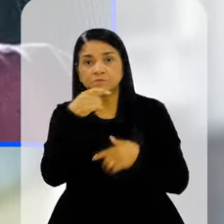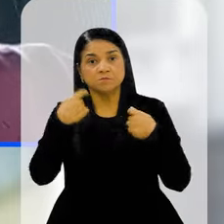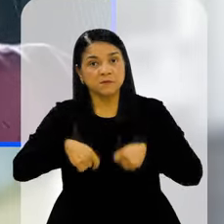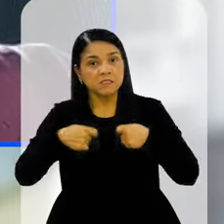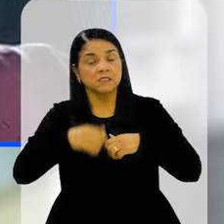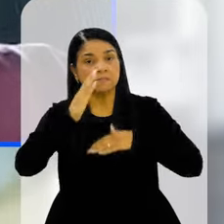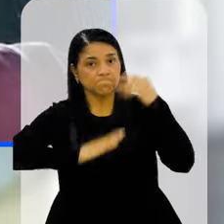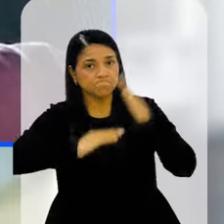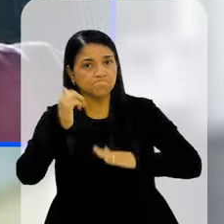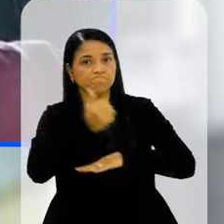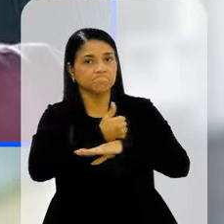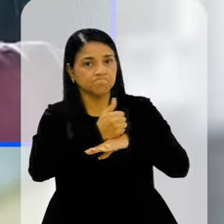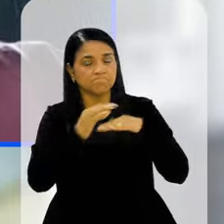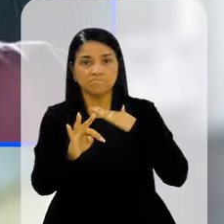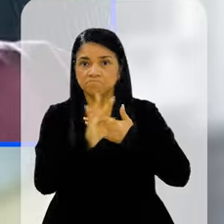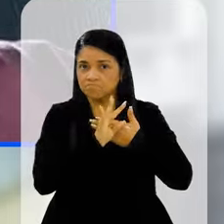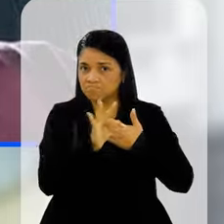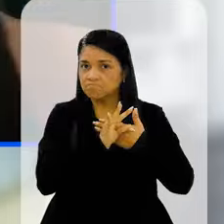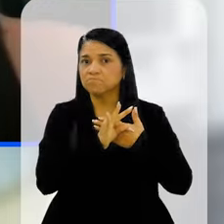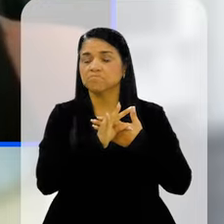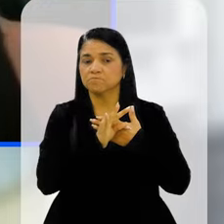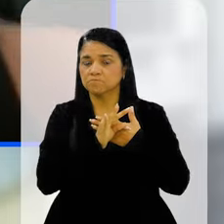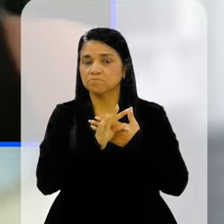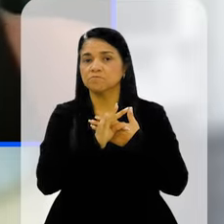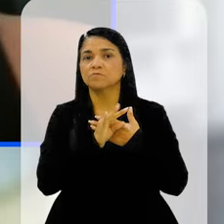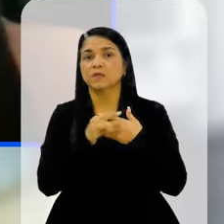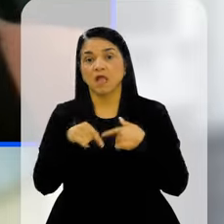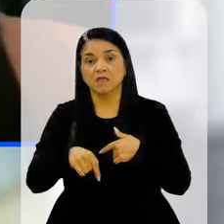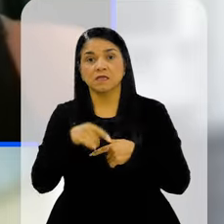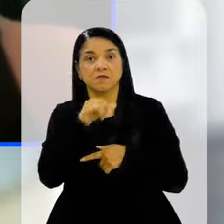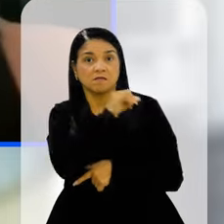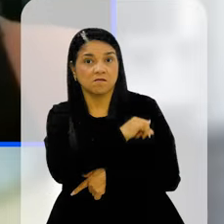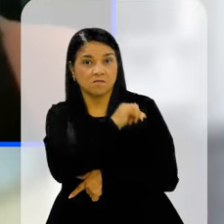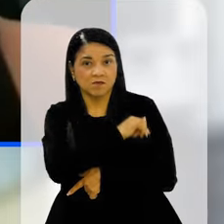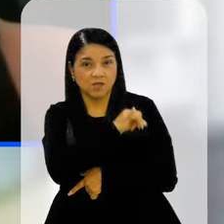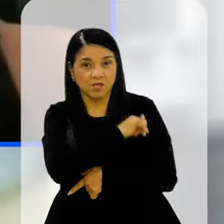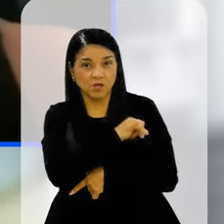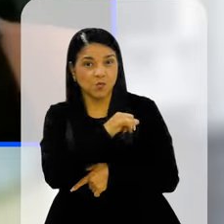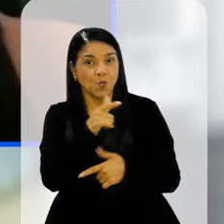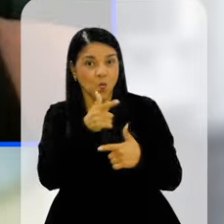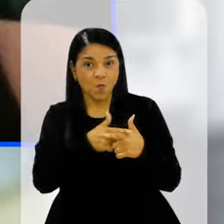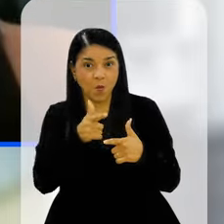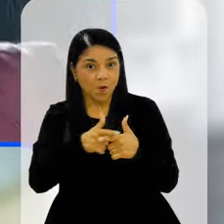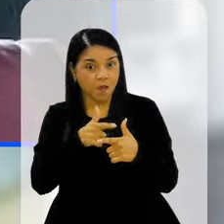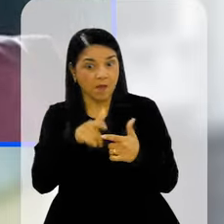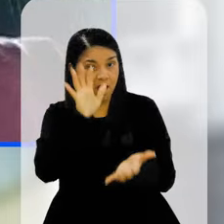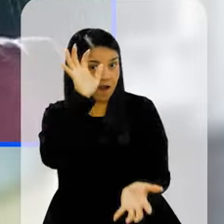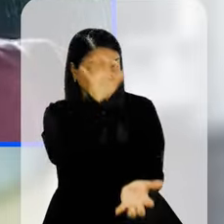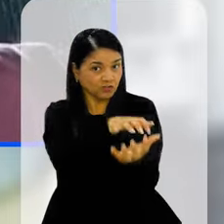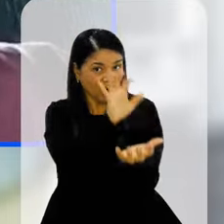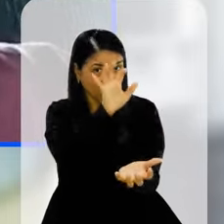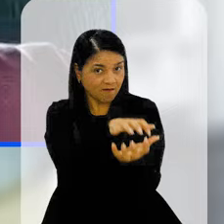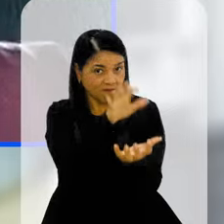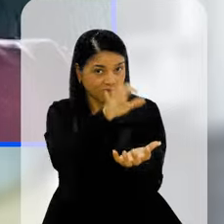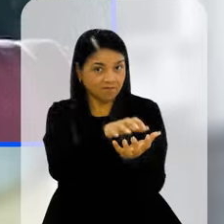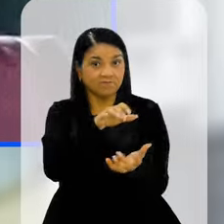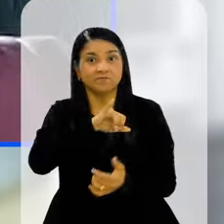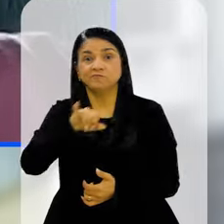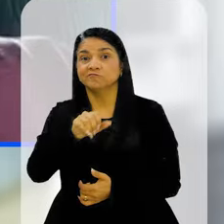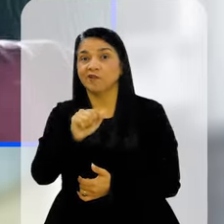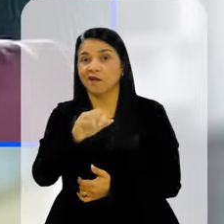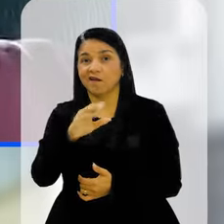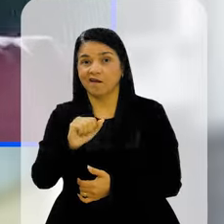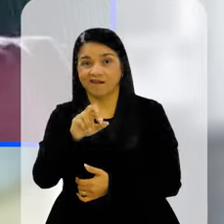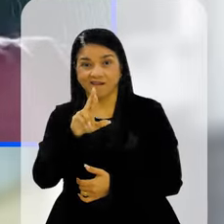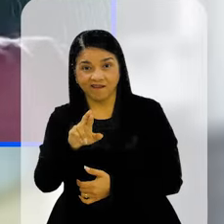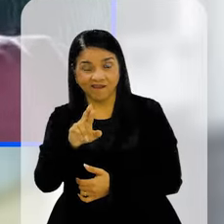que precisam de gente com técnica apurada, né? Aqui no Rio, por exemplo, nós temos problema de jacaré, né? De vez em